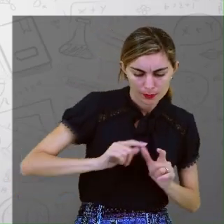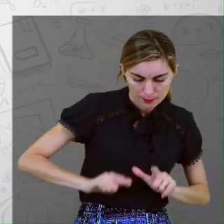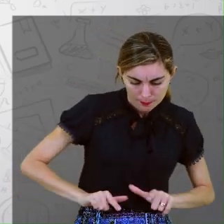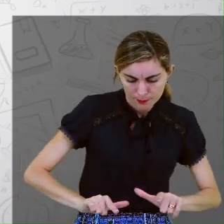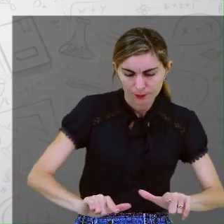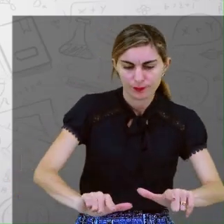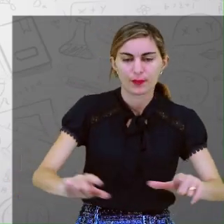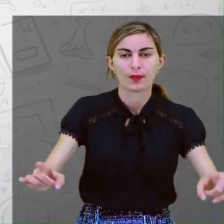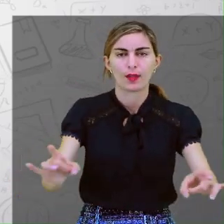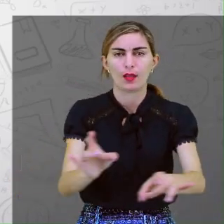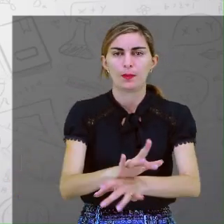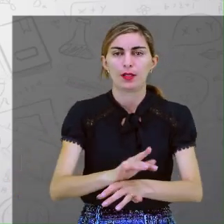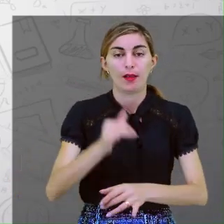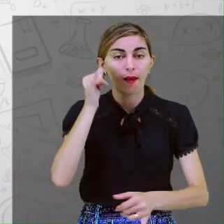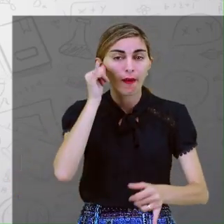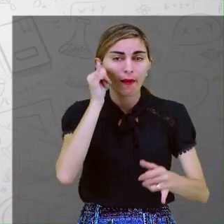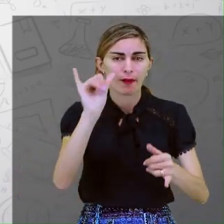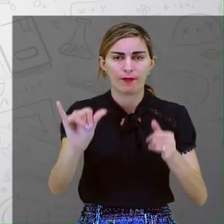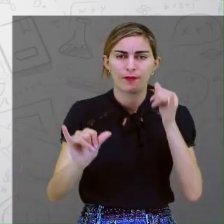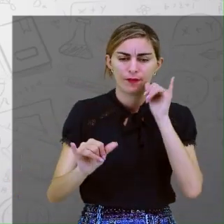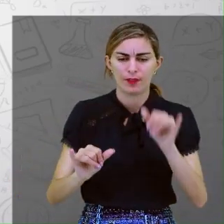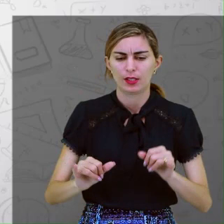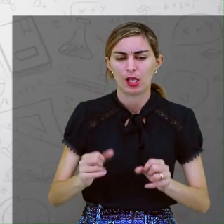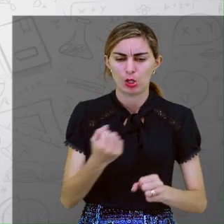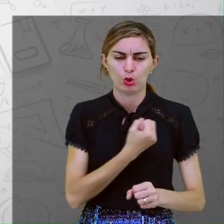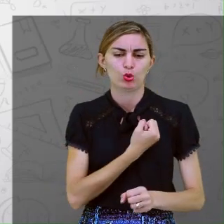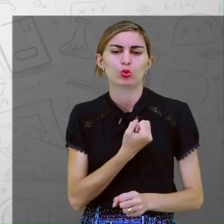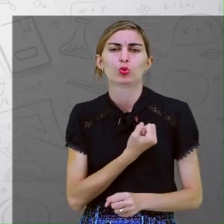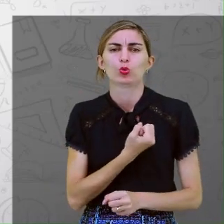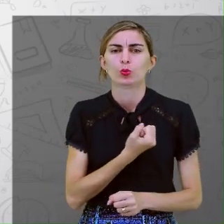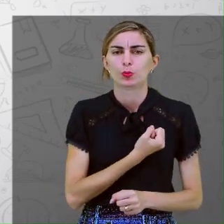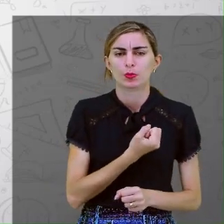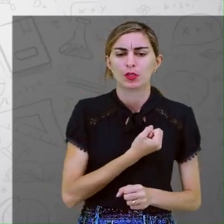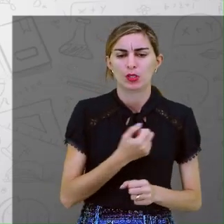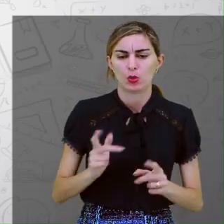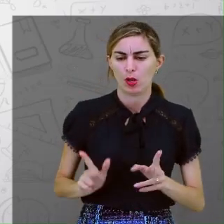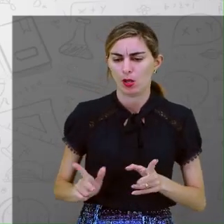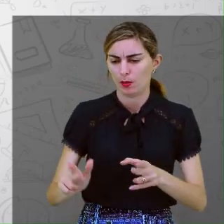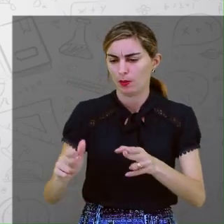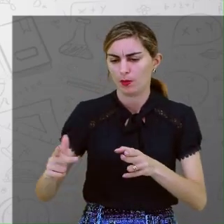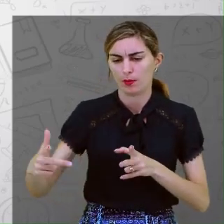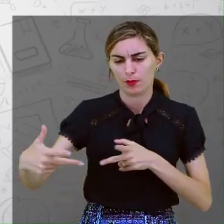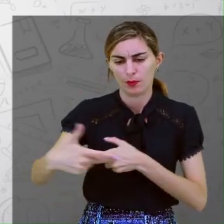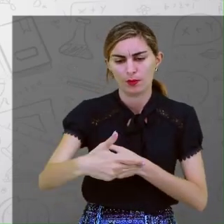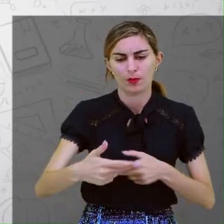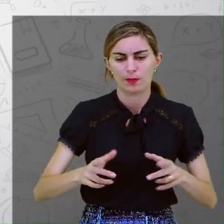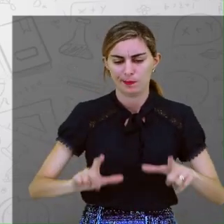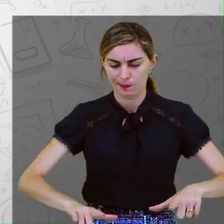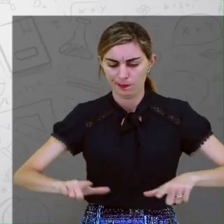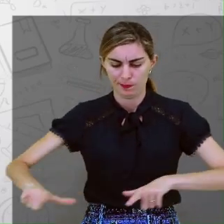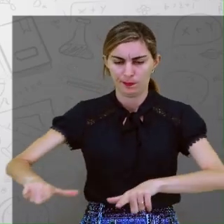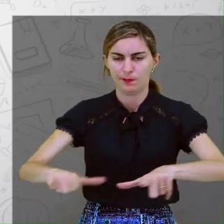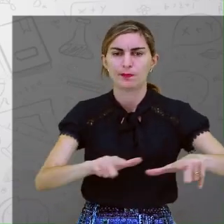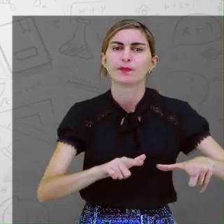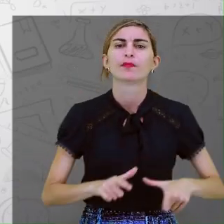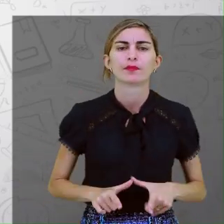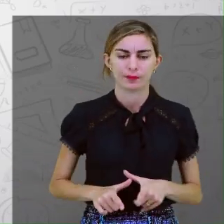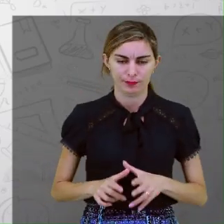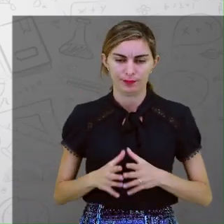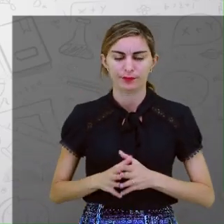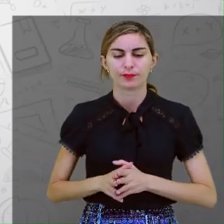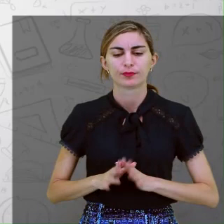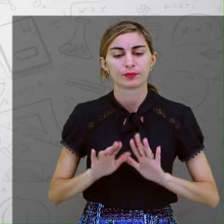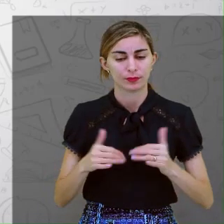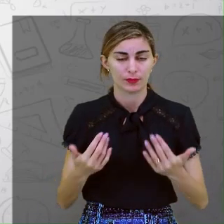de forma a evitar aí o maior número de recortes nas peças ali que vão ser